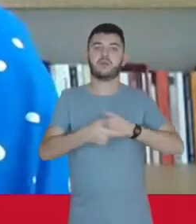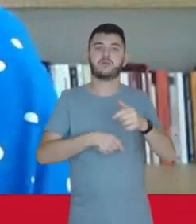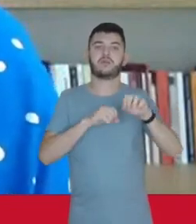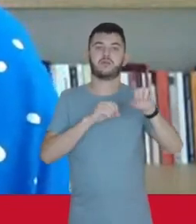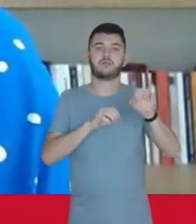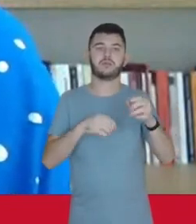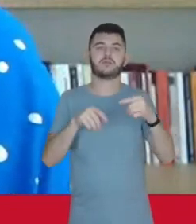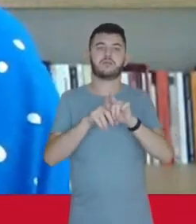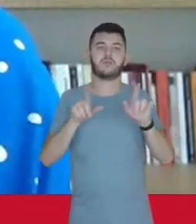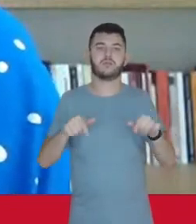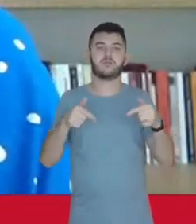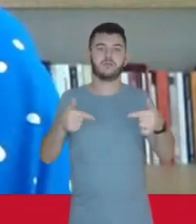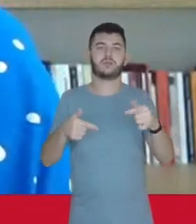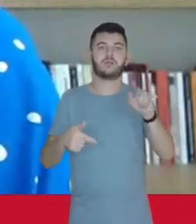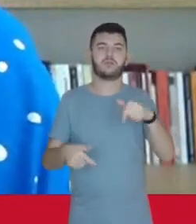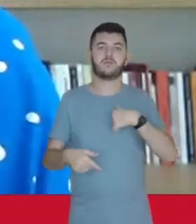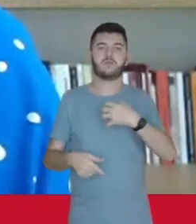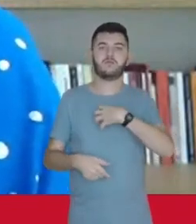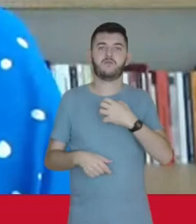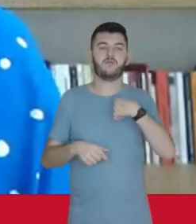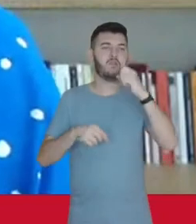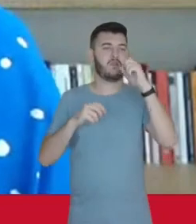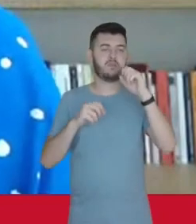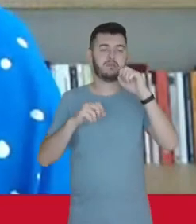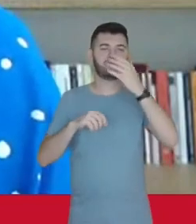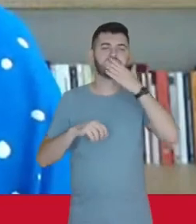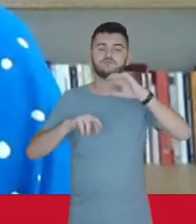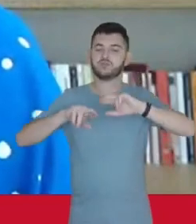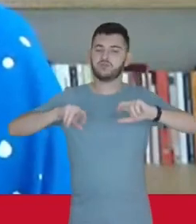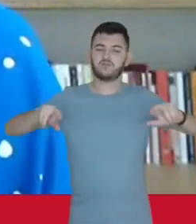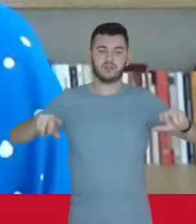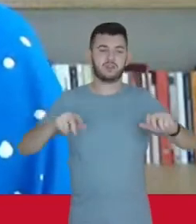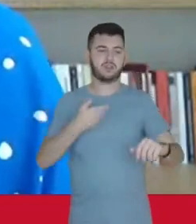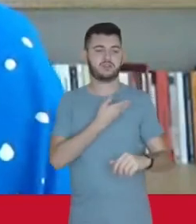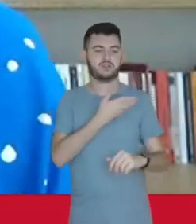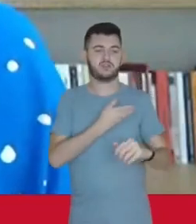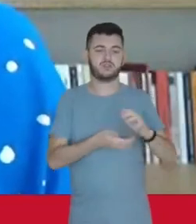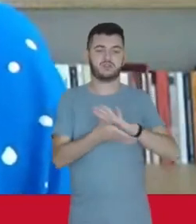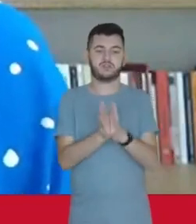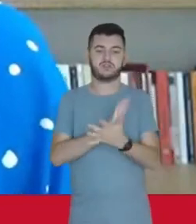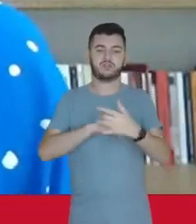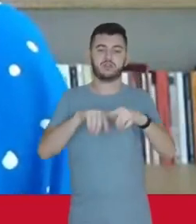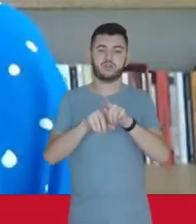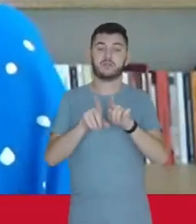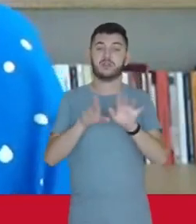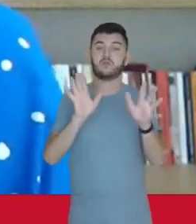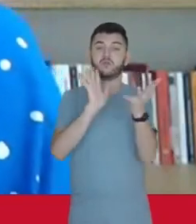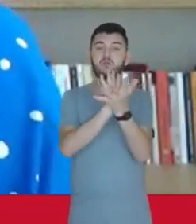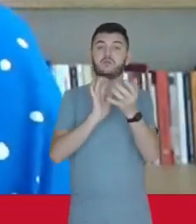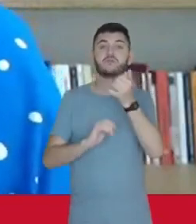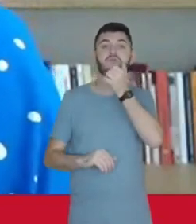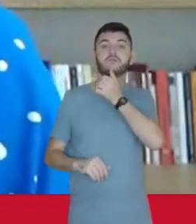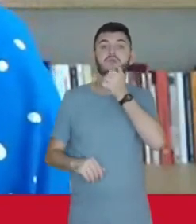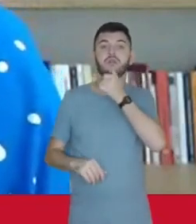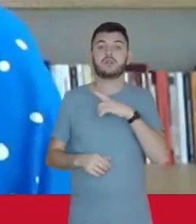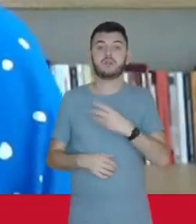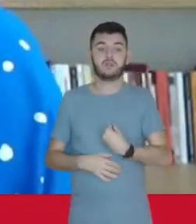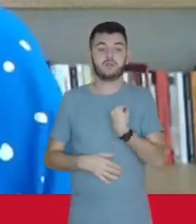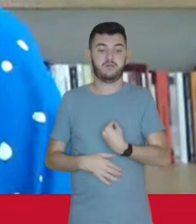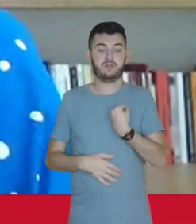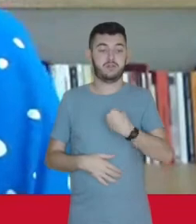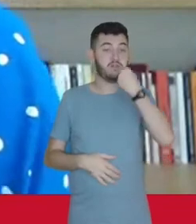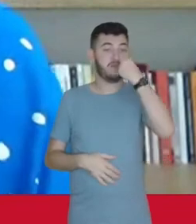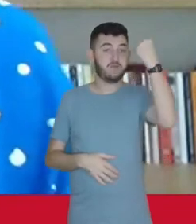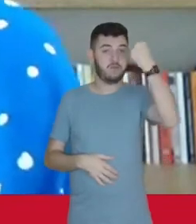enfrentamento às diversas formas de exclusão, né, e exclusão das mulheres em situação de vulnerabilidade